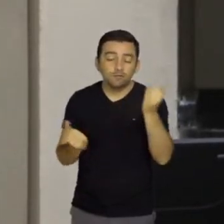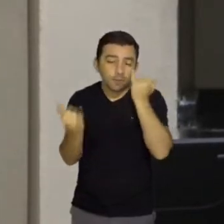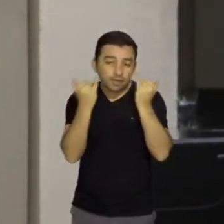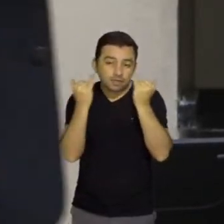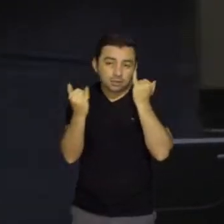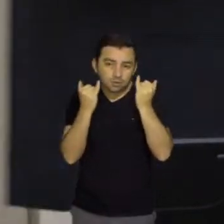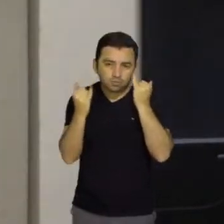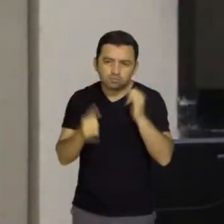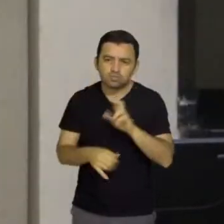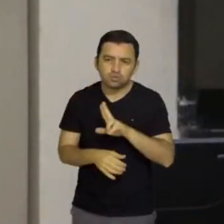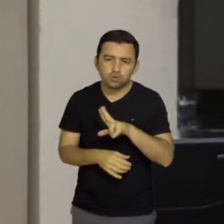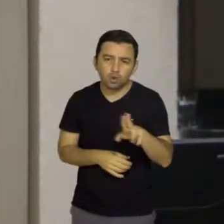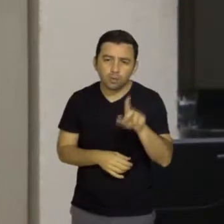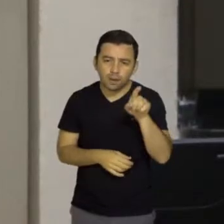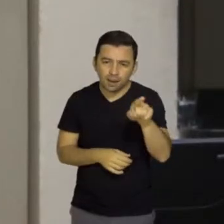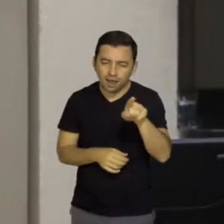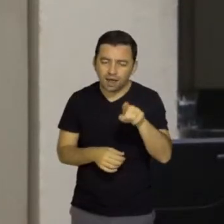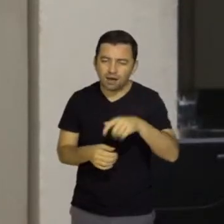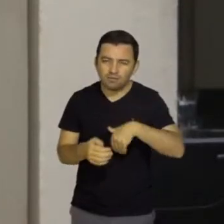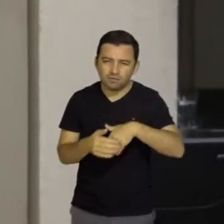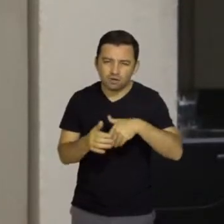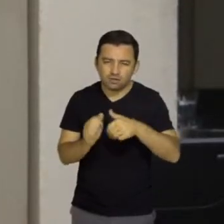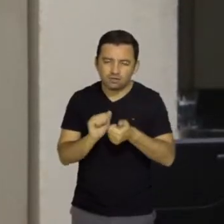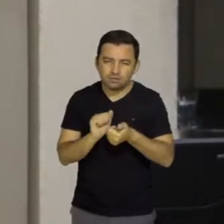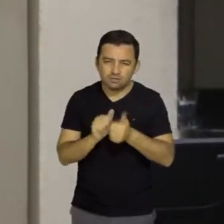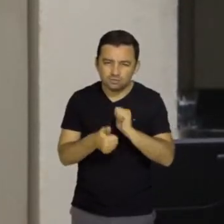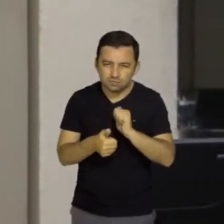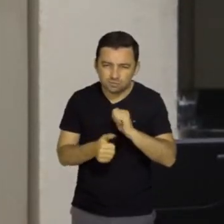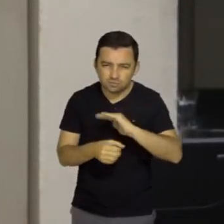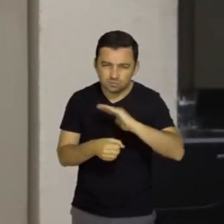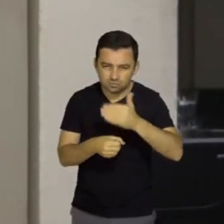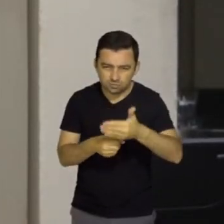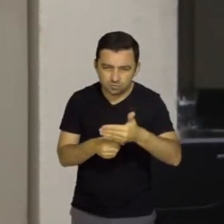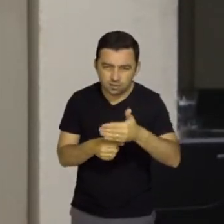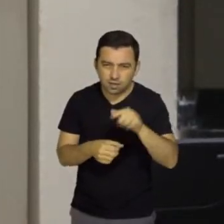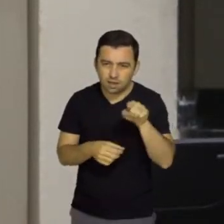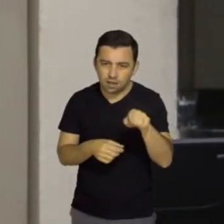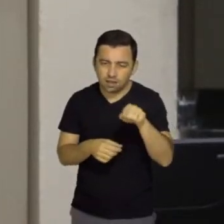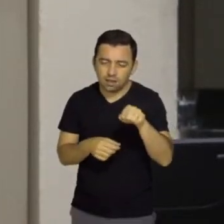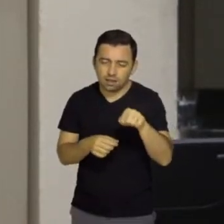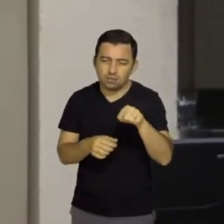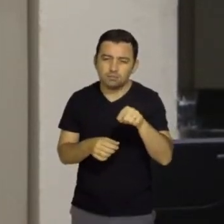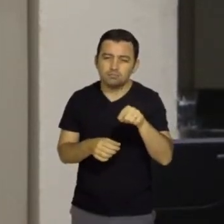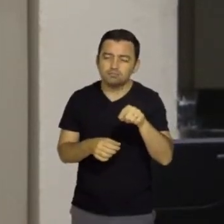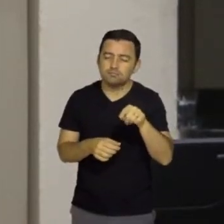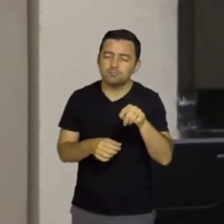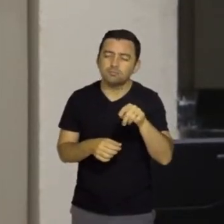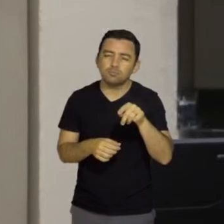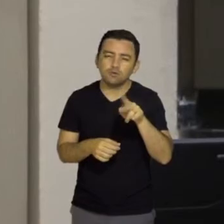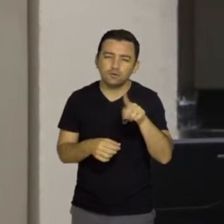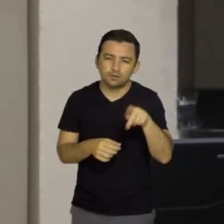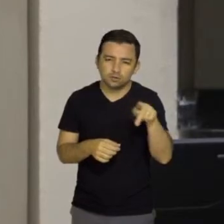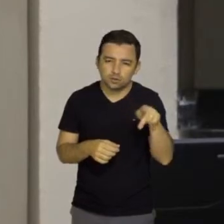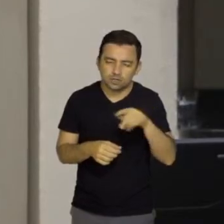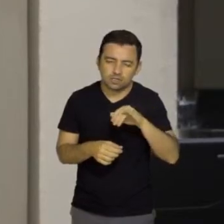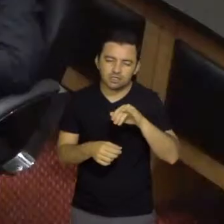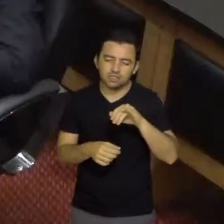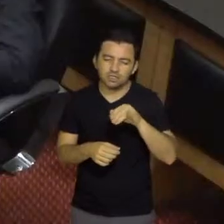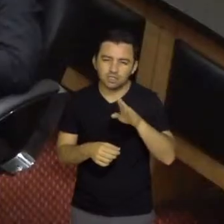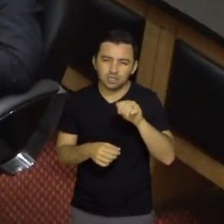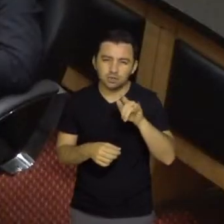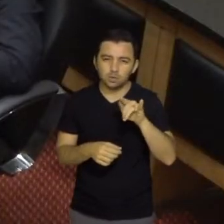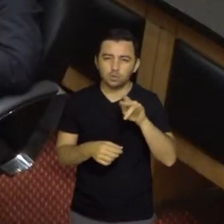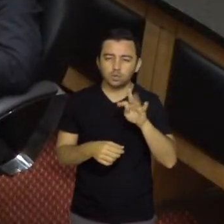denominação do ginásio de esportes da Escola de Educação Básica Professora Gertrudes Benta Costa, localizada no município de Joinville. Em